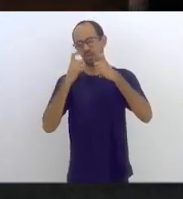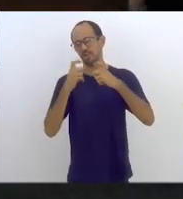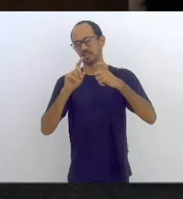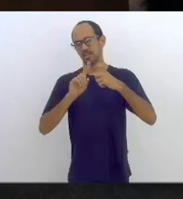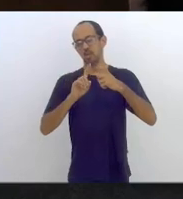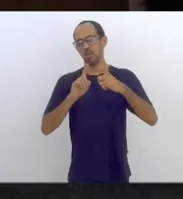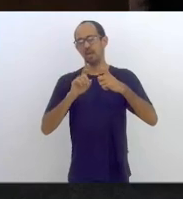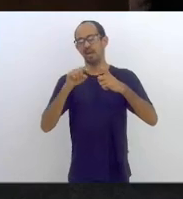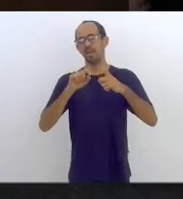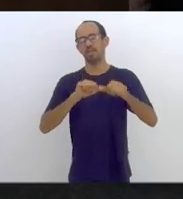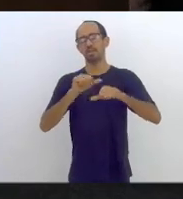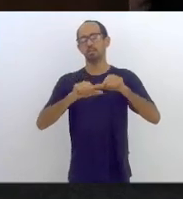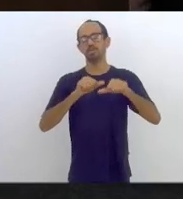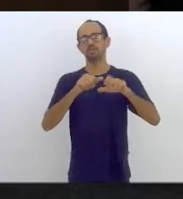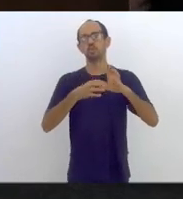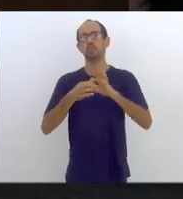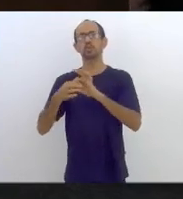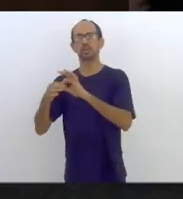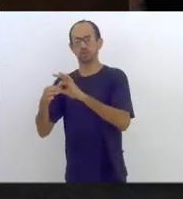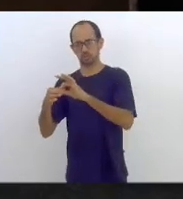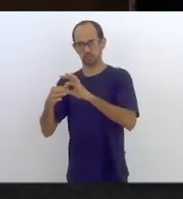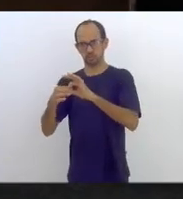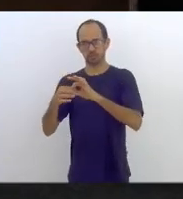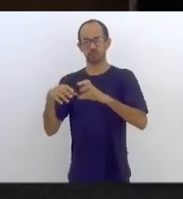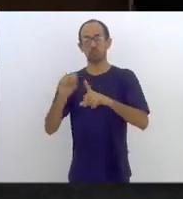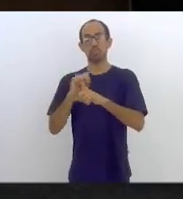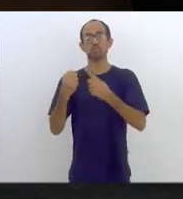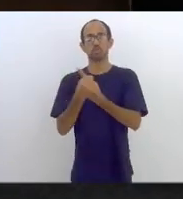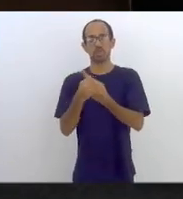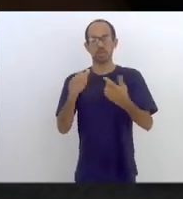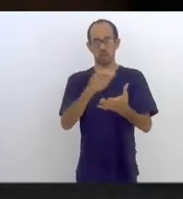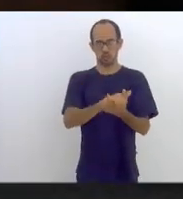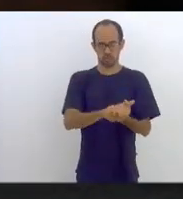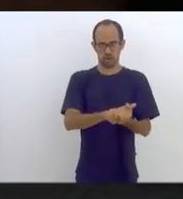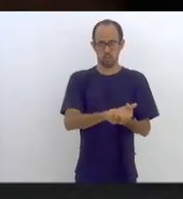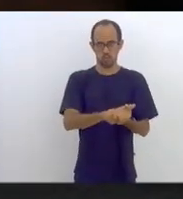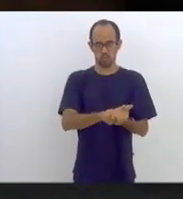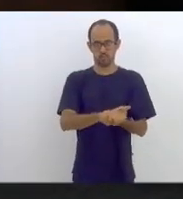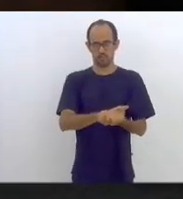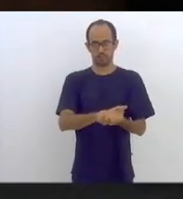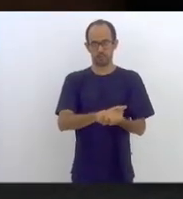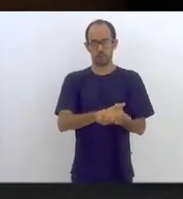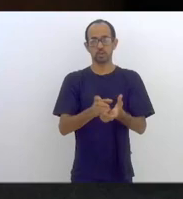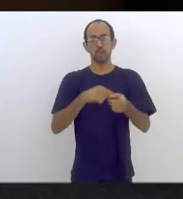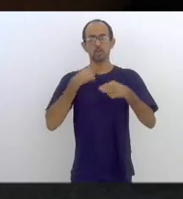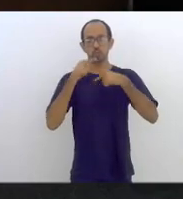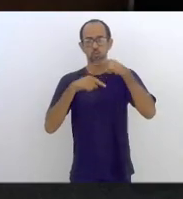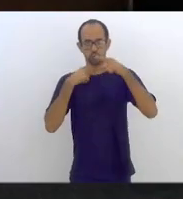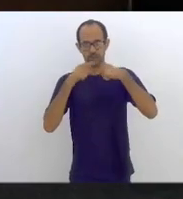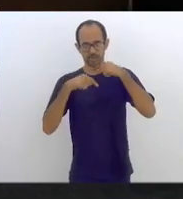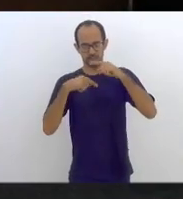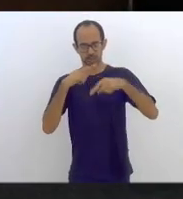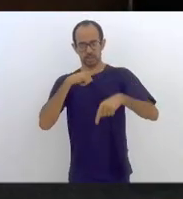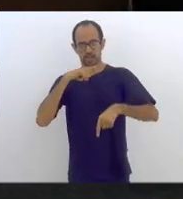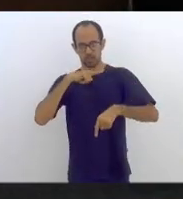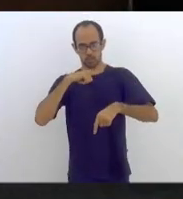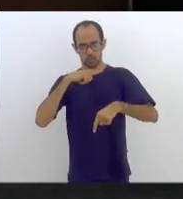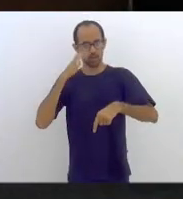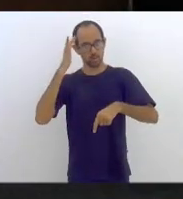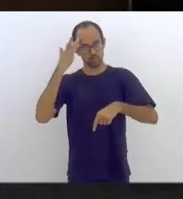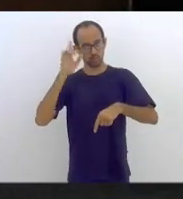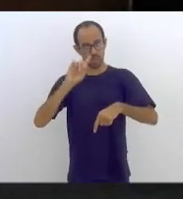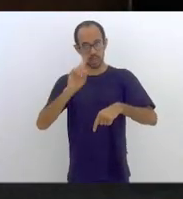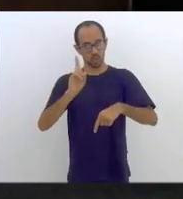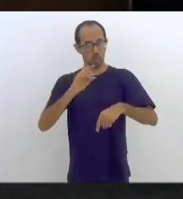ou num processo de dissolução de uma sociedade conjugal tenho muitas dúvidas não sei como votarei